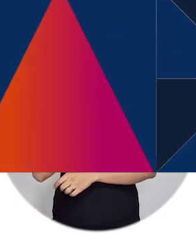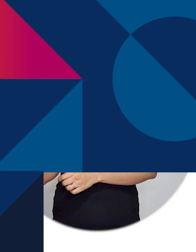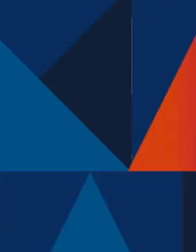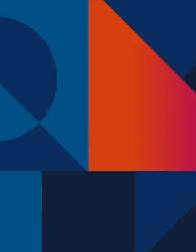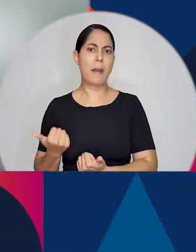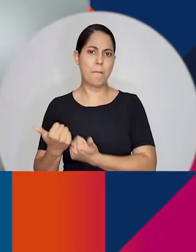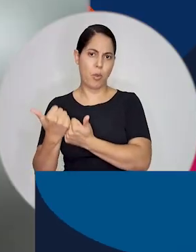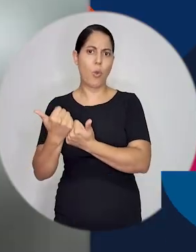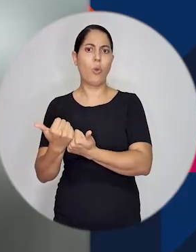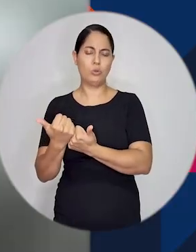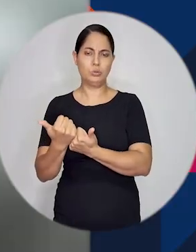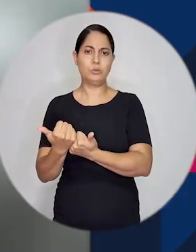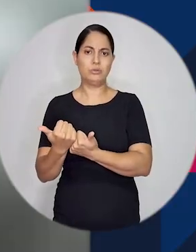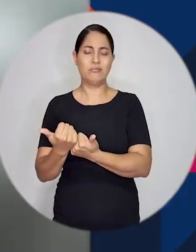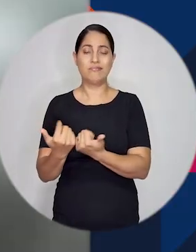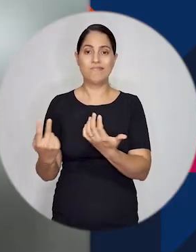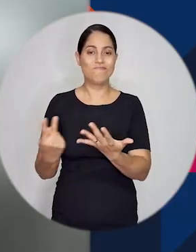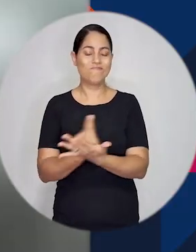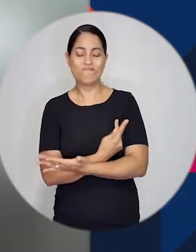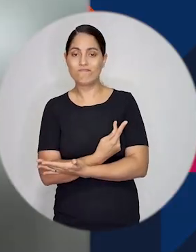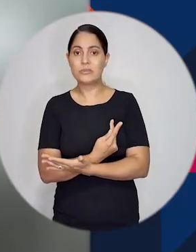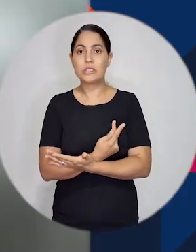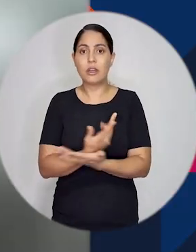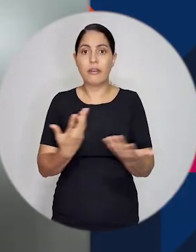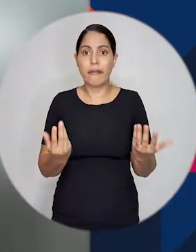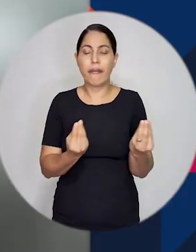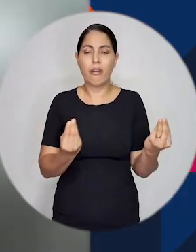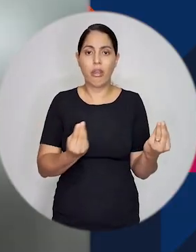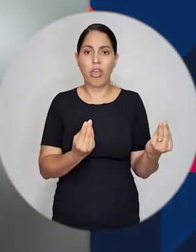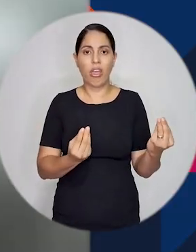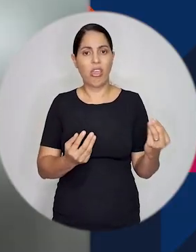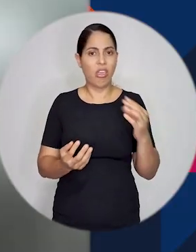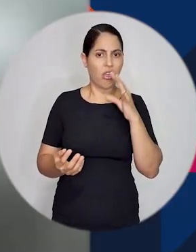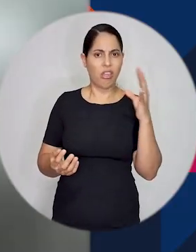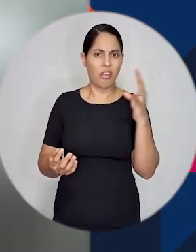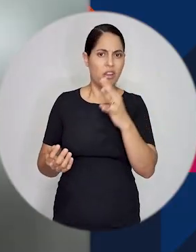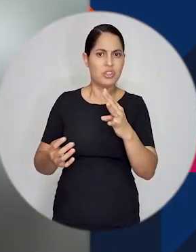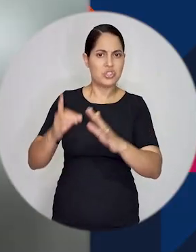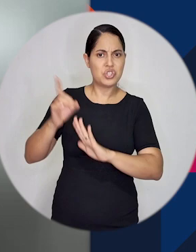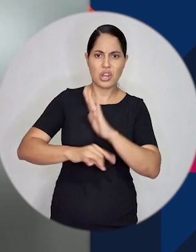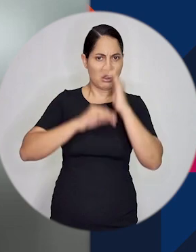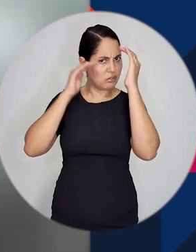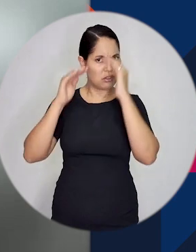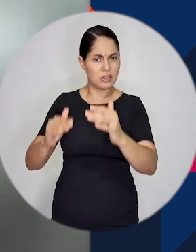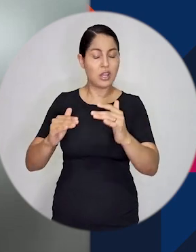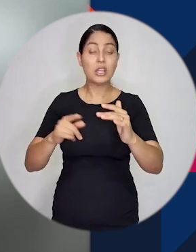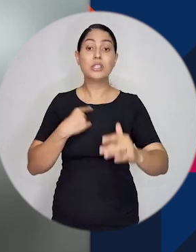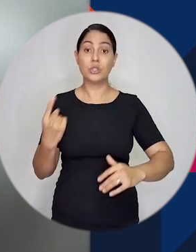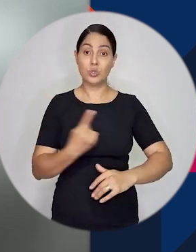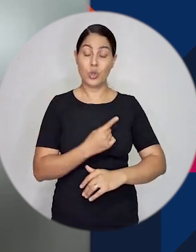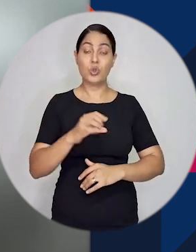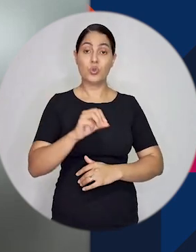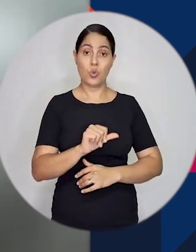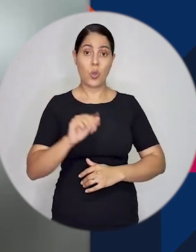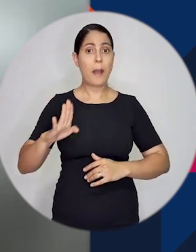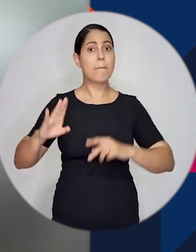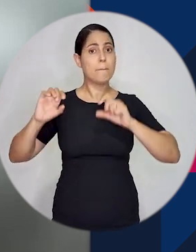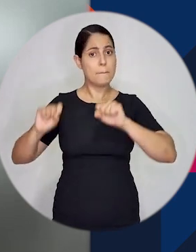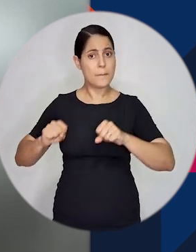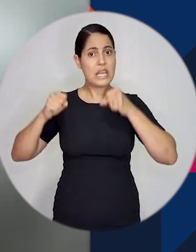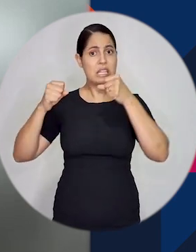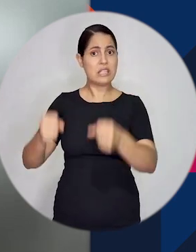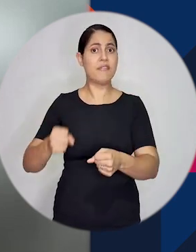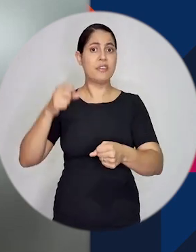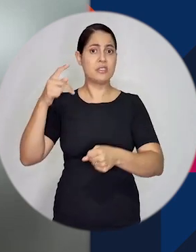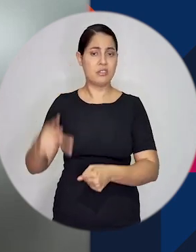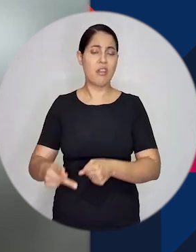advogados e advogadas, e que, ocorrendo violações de prerrogativas, há uma manifestação pronta da Ordem dos Advogados